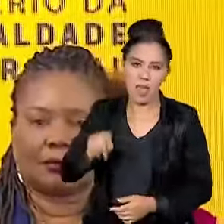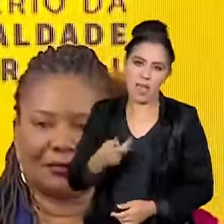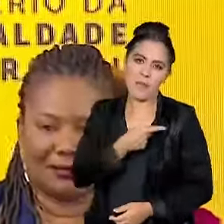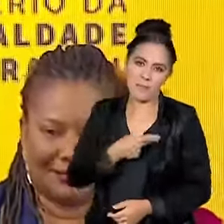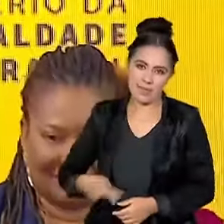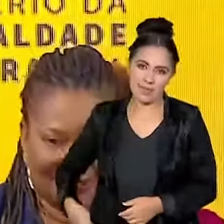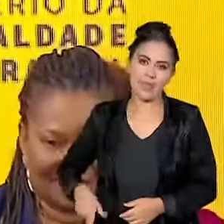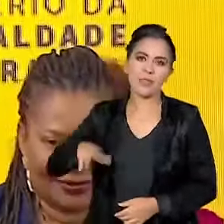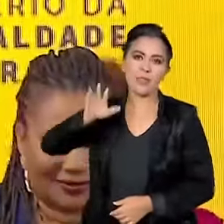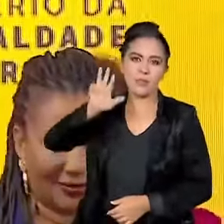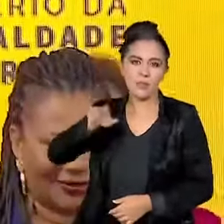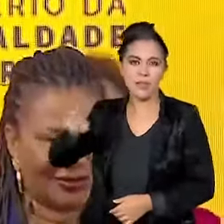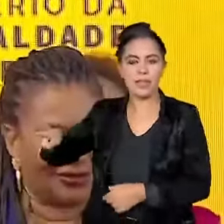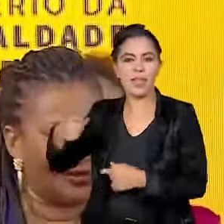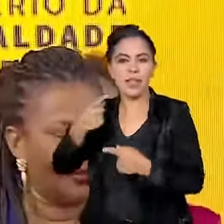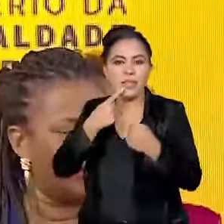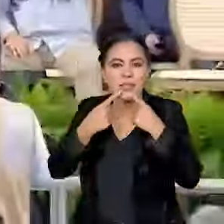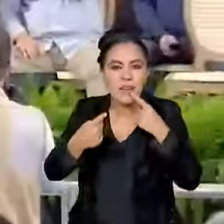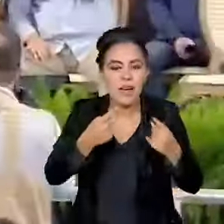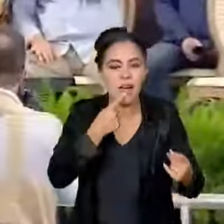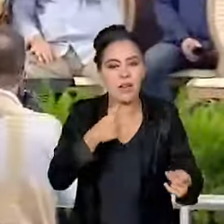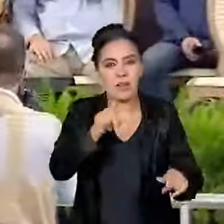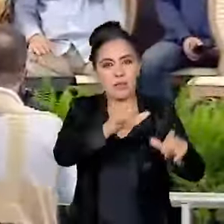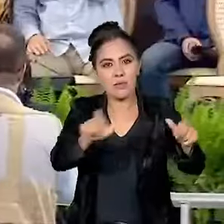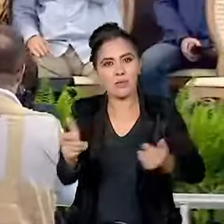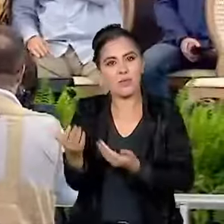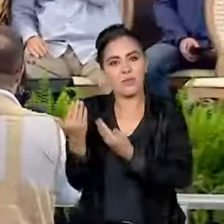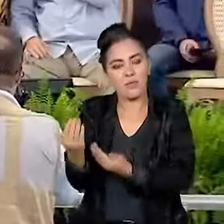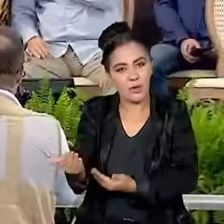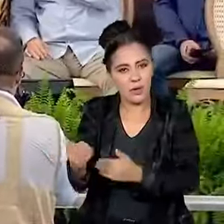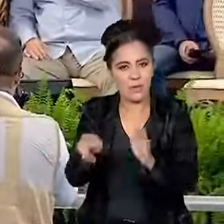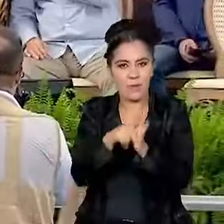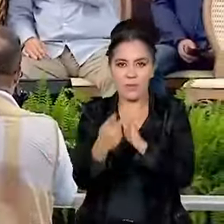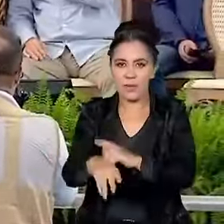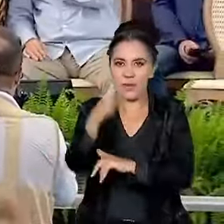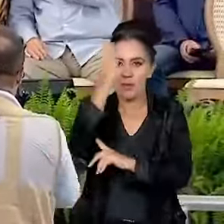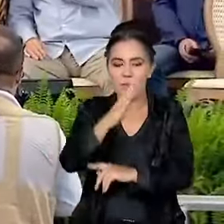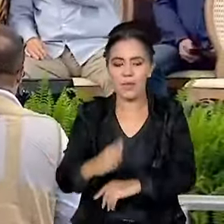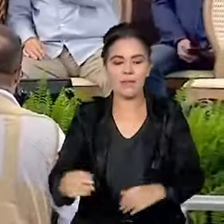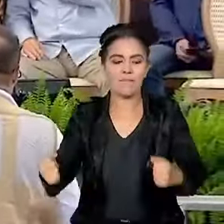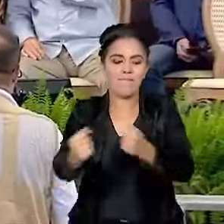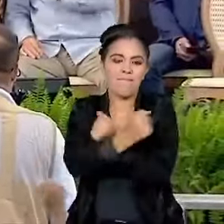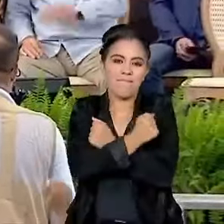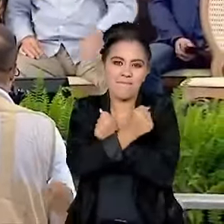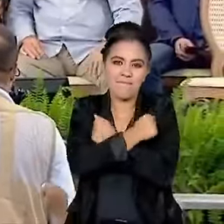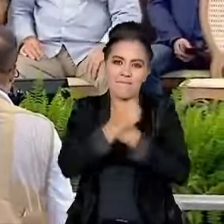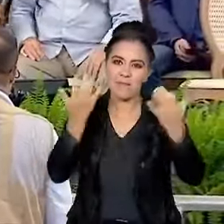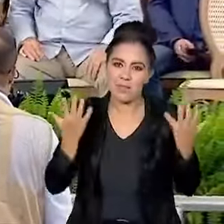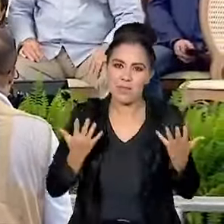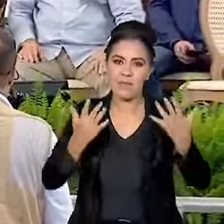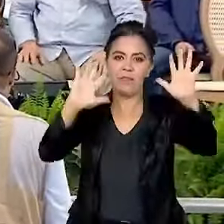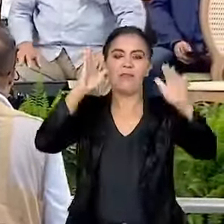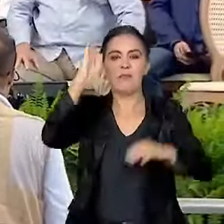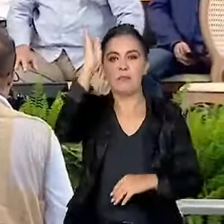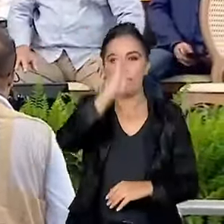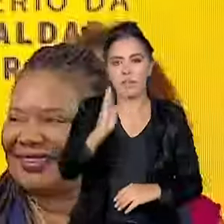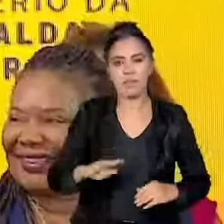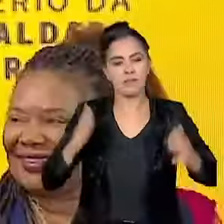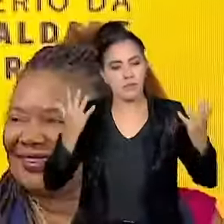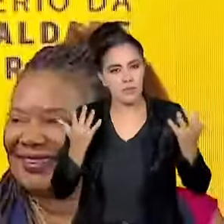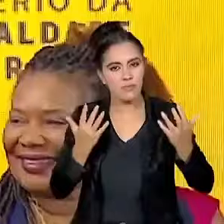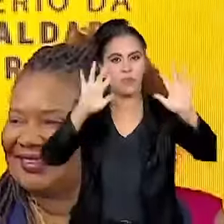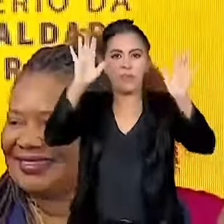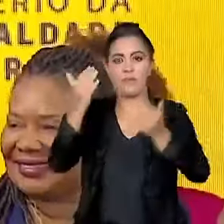quem mais dialoga com a juventude do Brasil. Um beijo no coração, um abraço, viva o Brasil, viva a